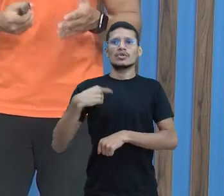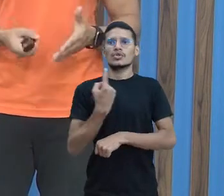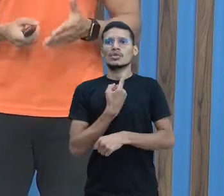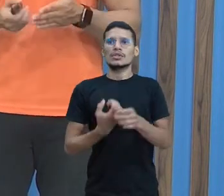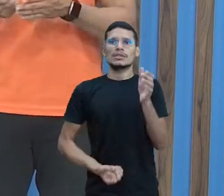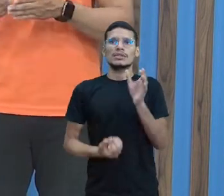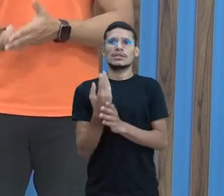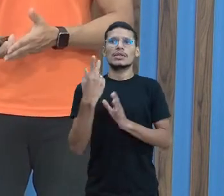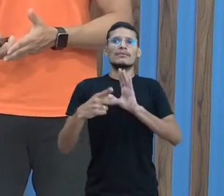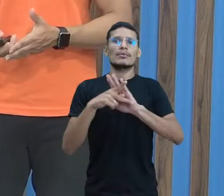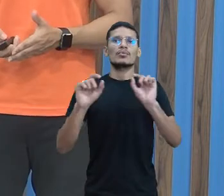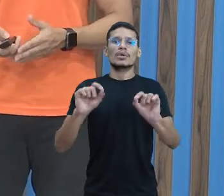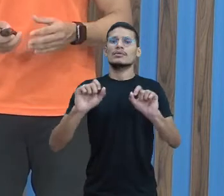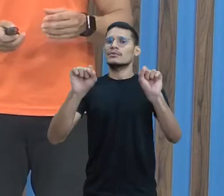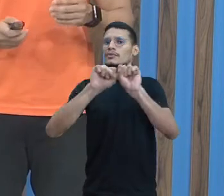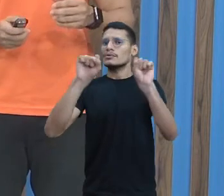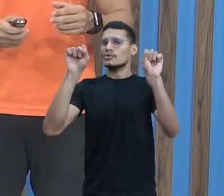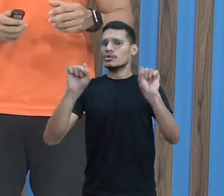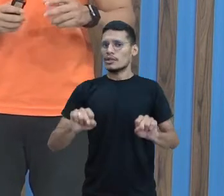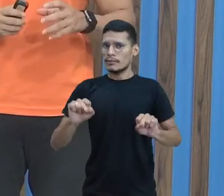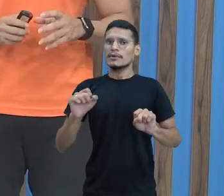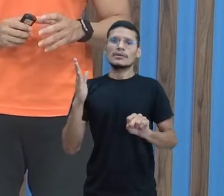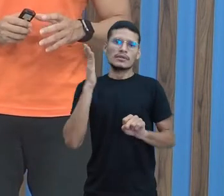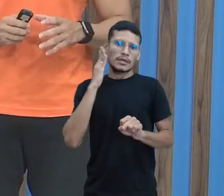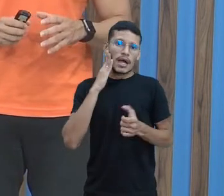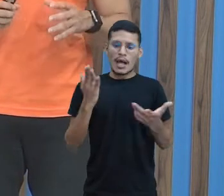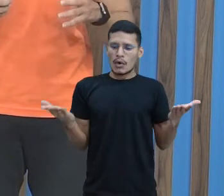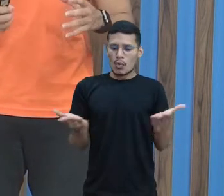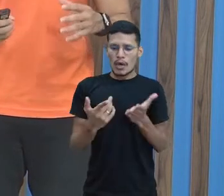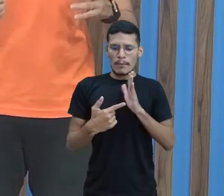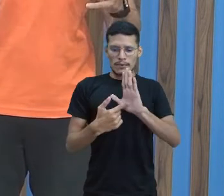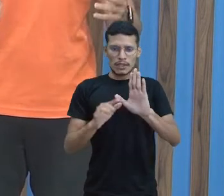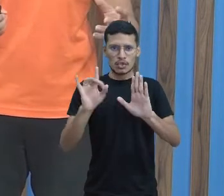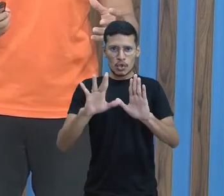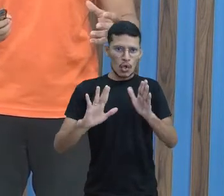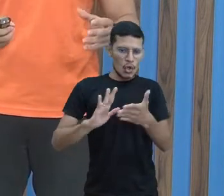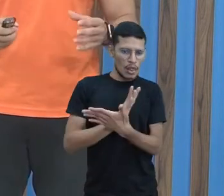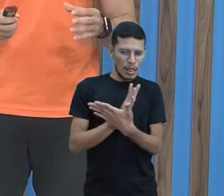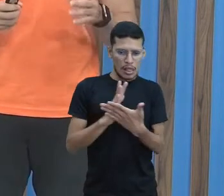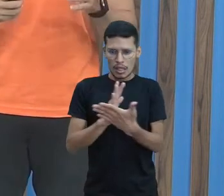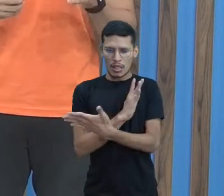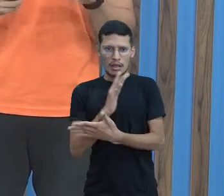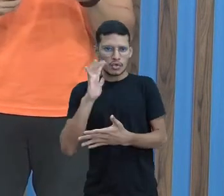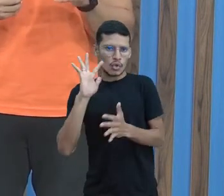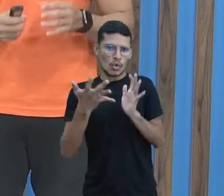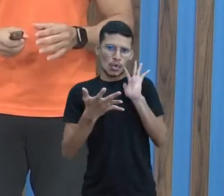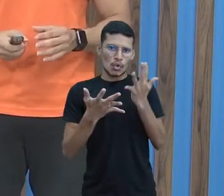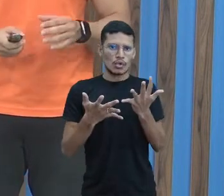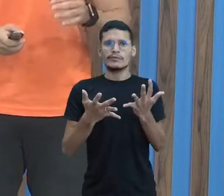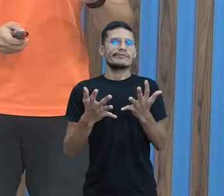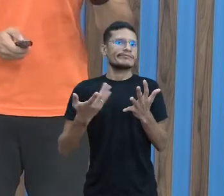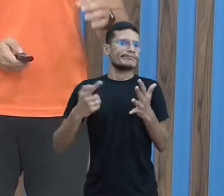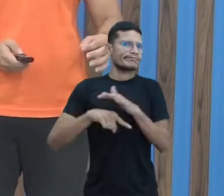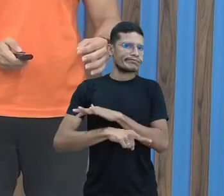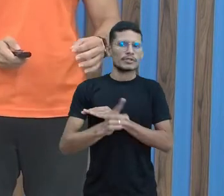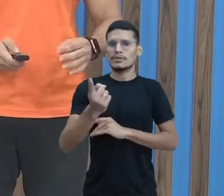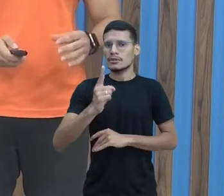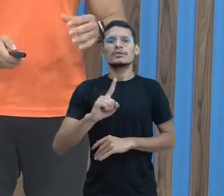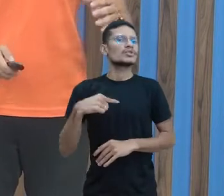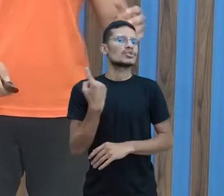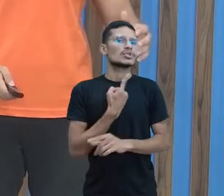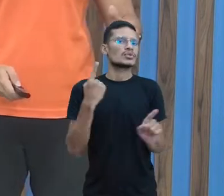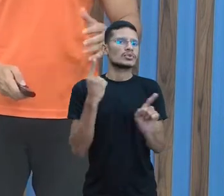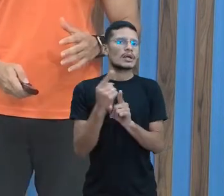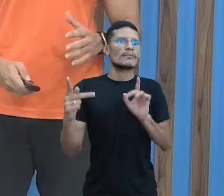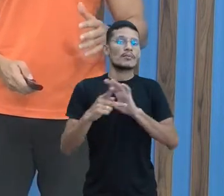aí um sistema. Então, agora não vai apresentar mais infinitas soluções. A gente vai ter que encontrar uma solução